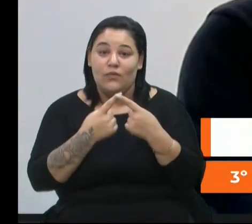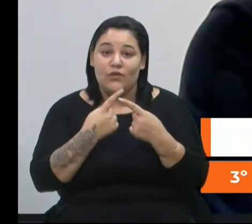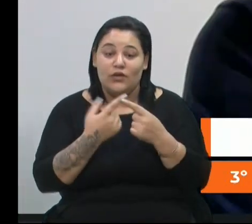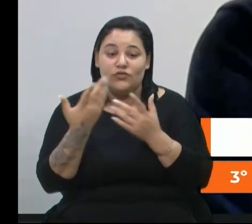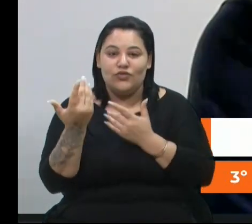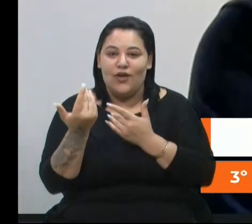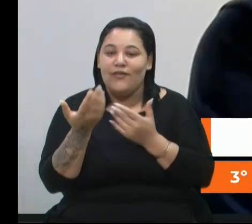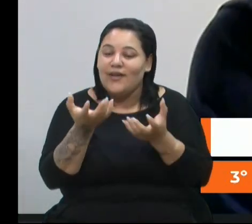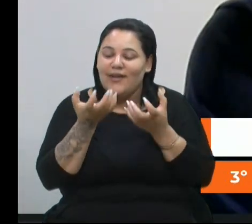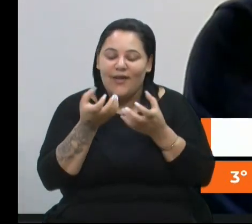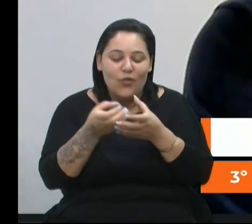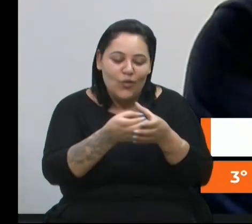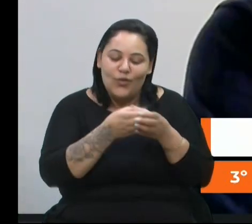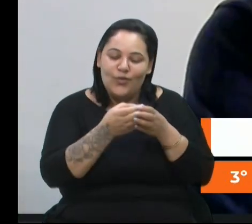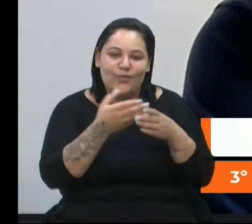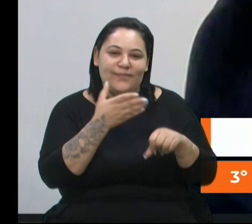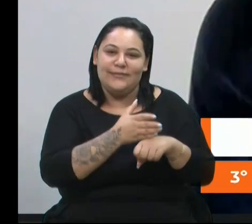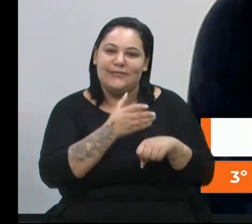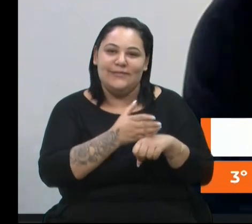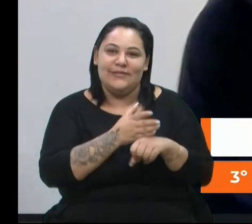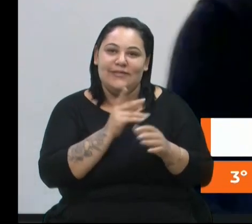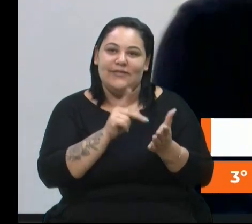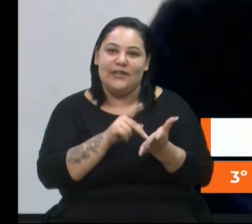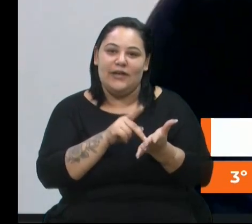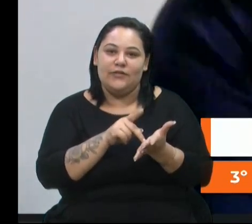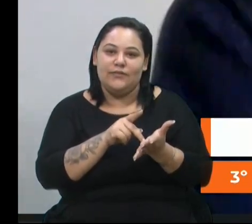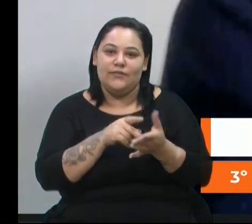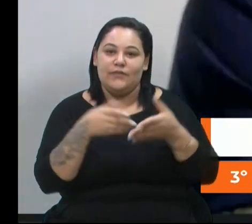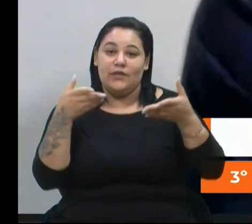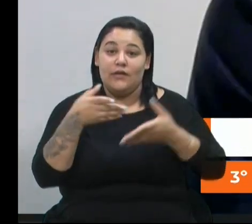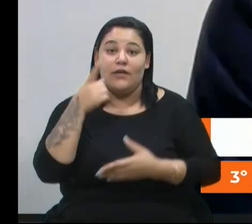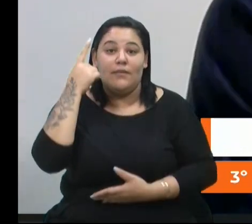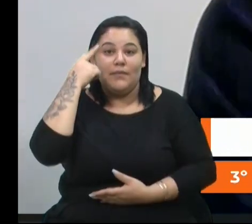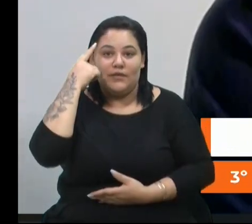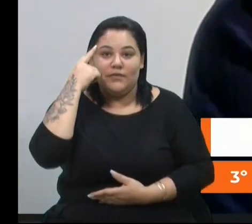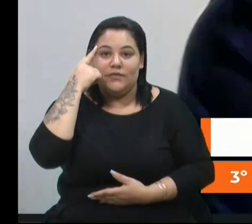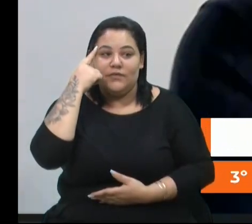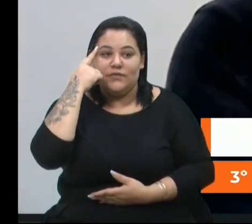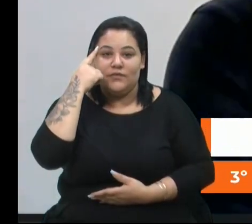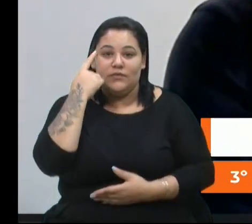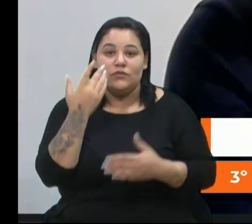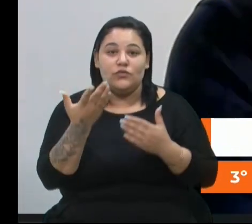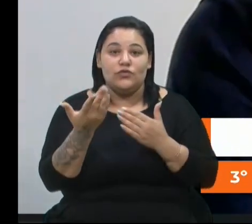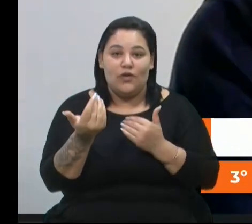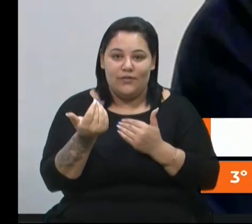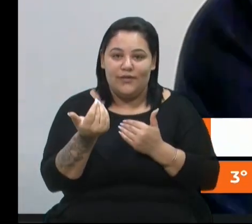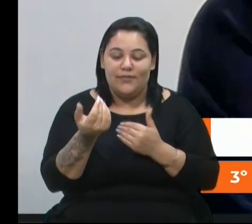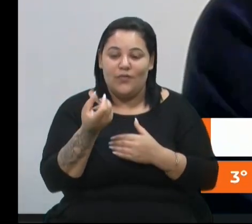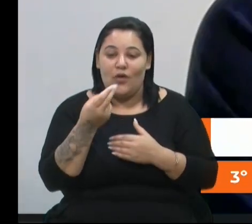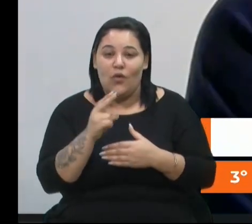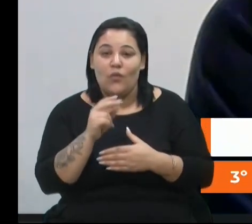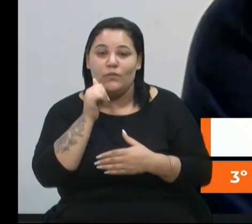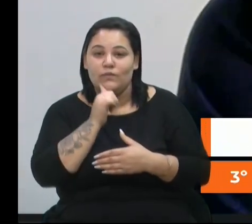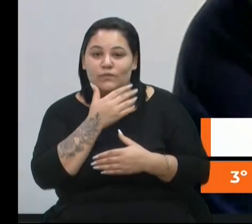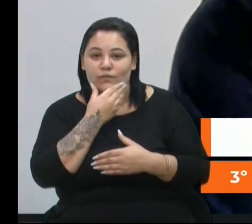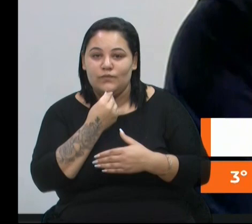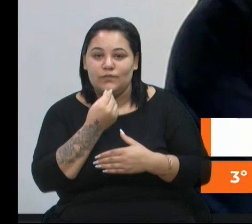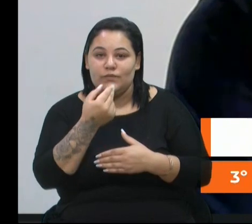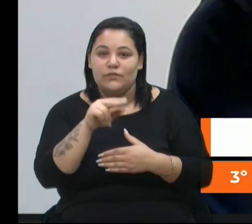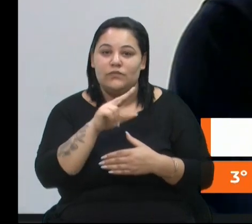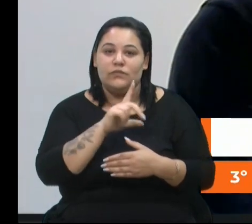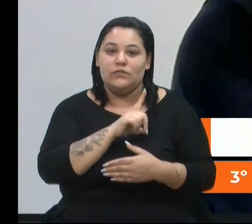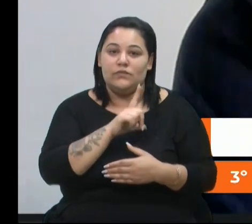um grupo de pertencimento. Aí agora pensa no jovem ou na jovem com altas